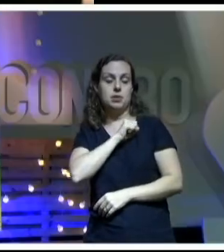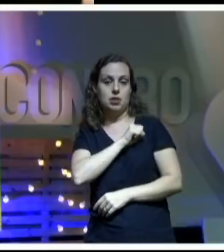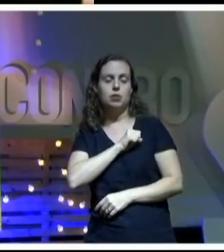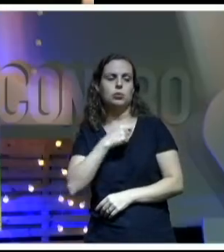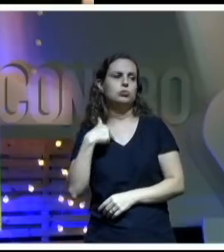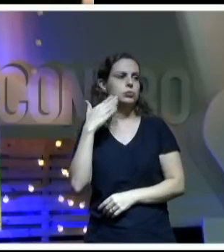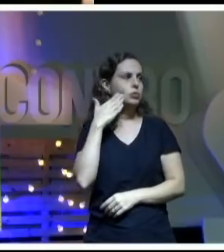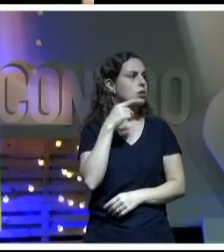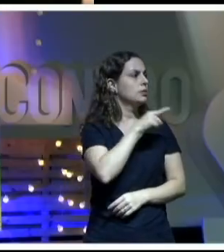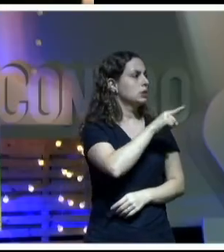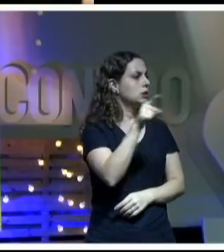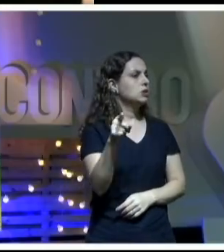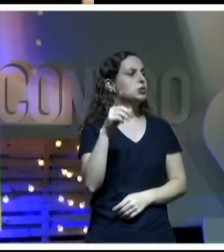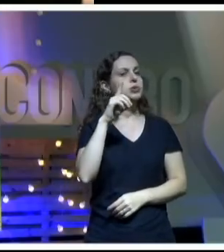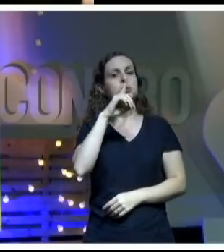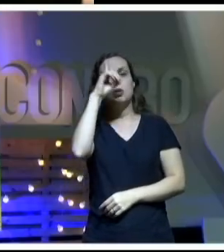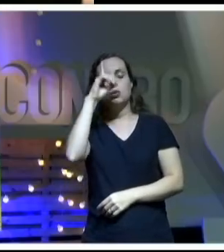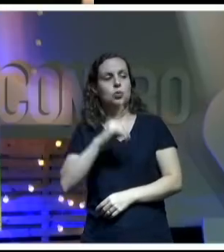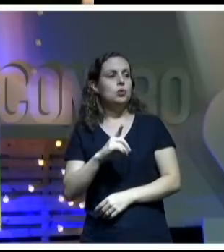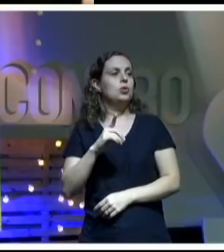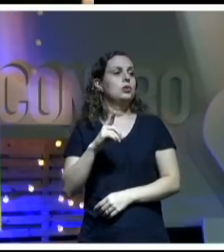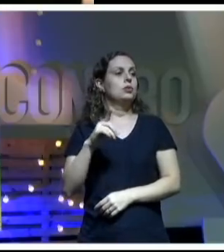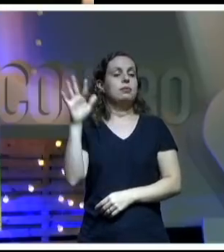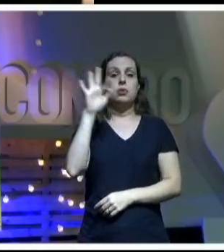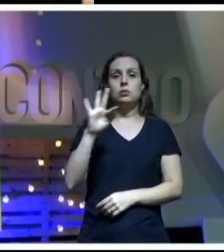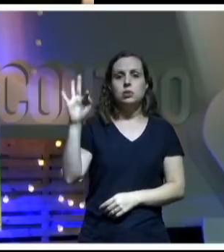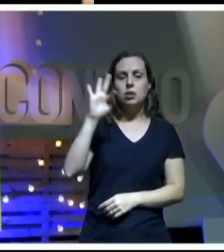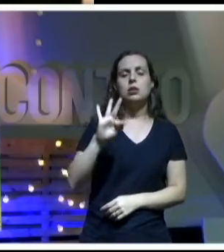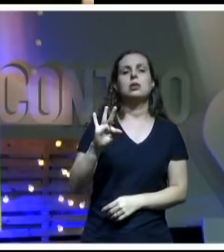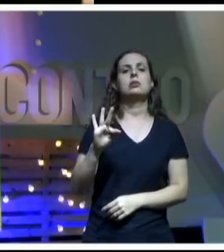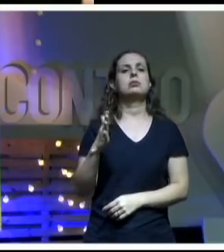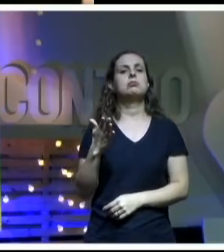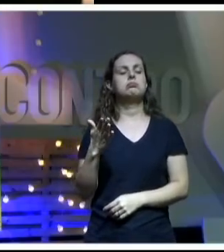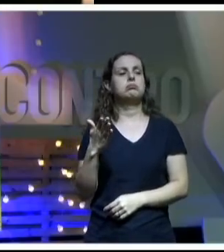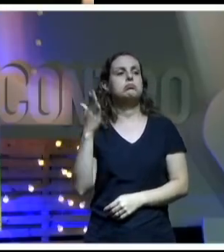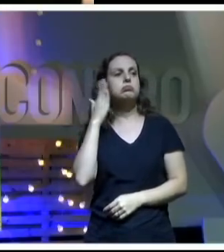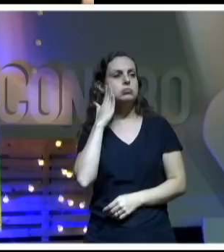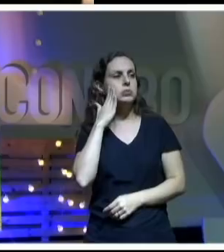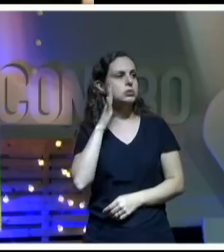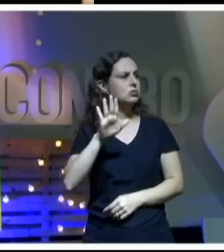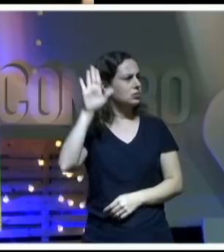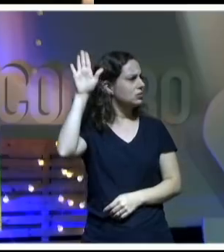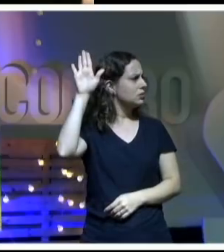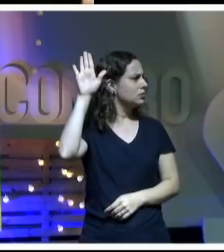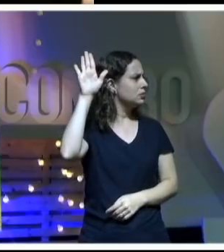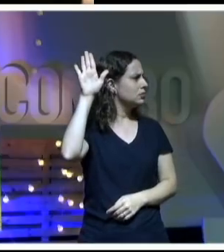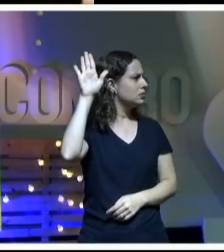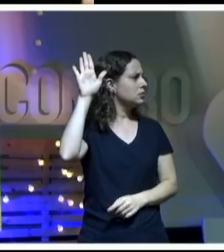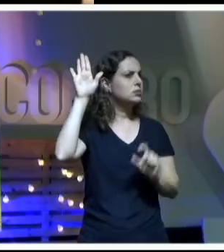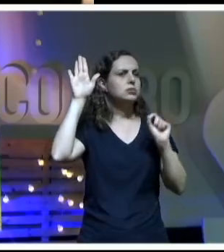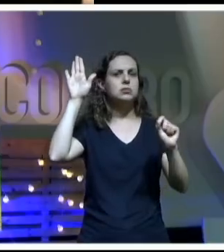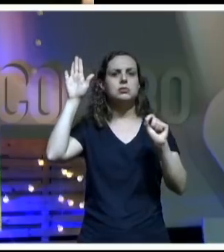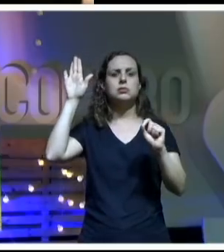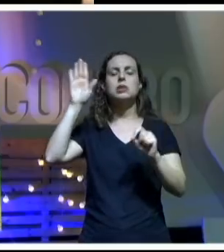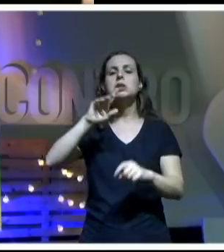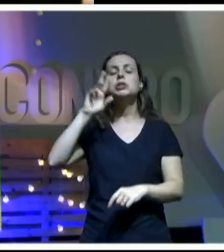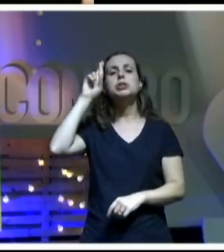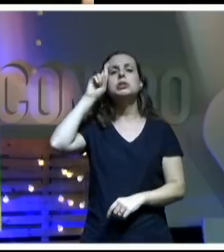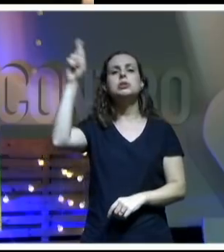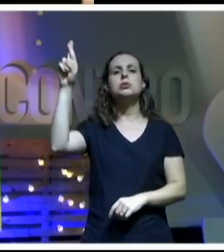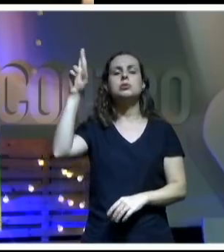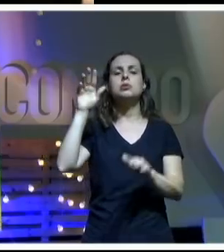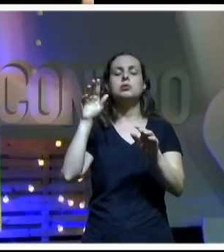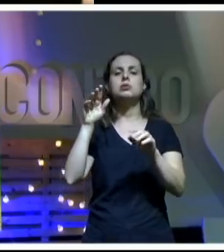seminários que é diretor da faculdade que está envolvido com o seminário teológico da sociedade quem está só vou saber alguma instância envolvido com